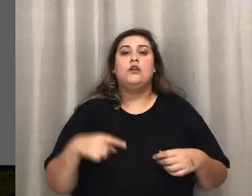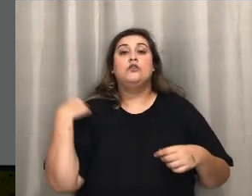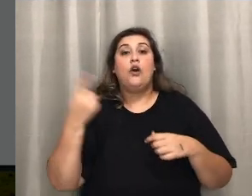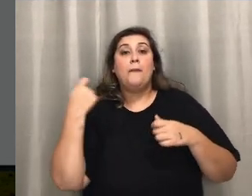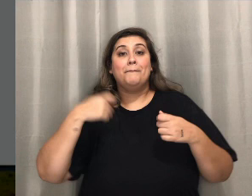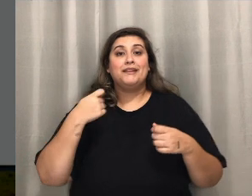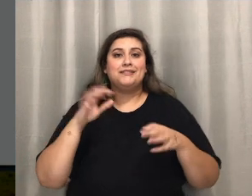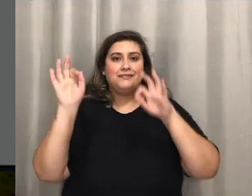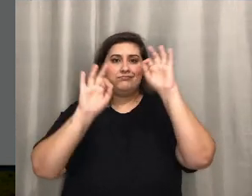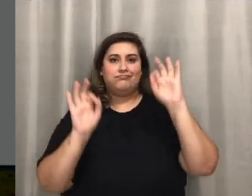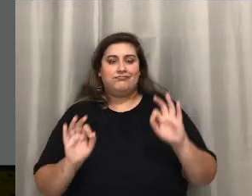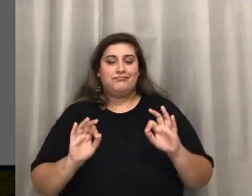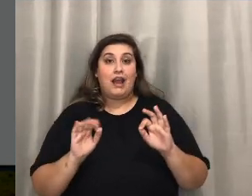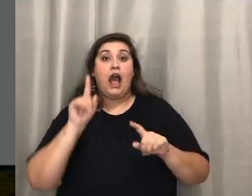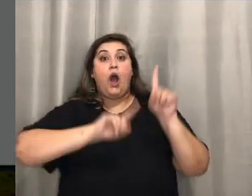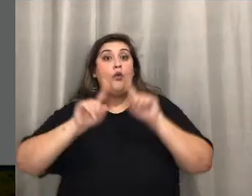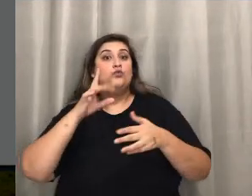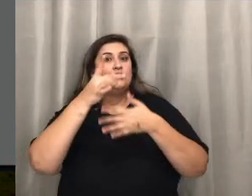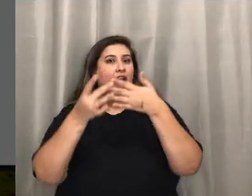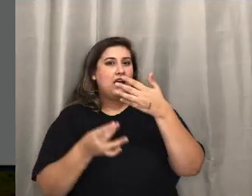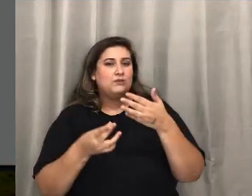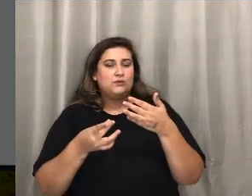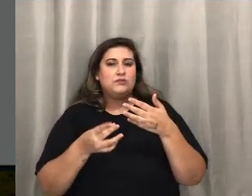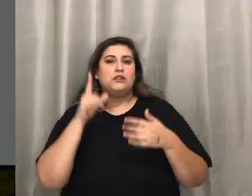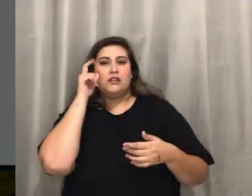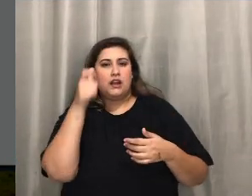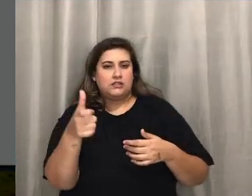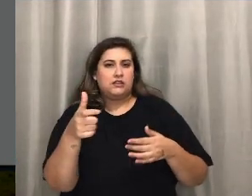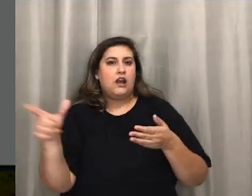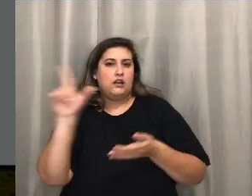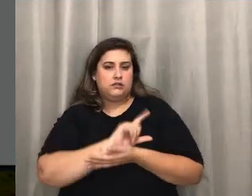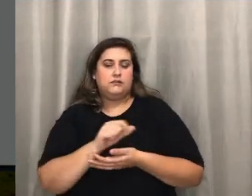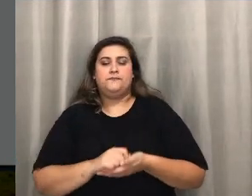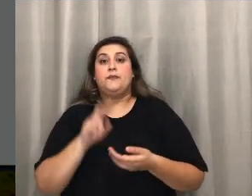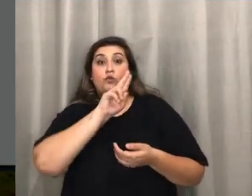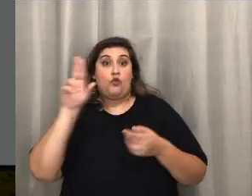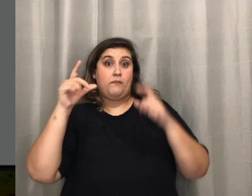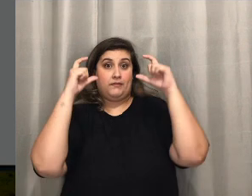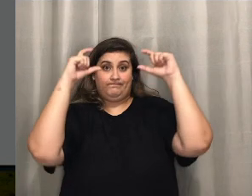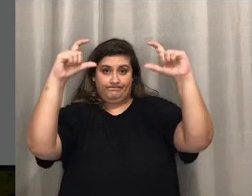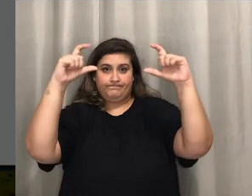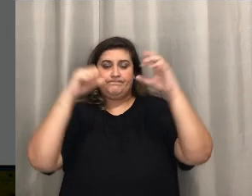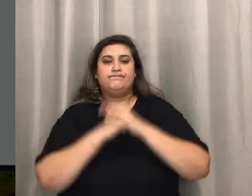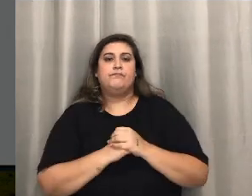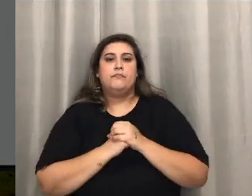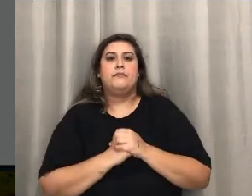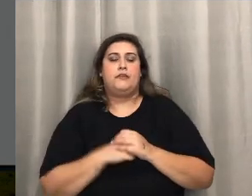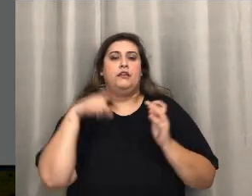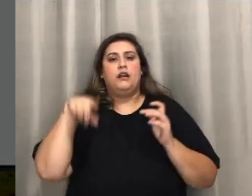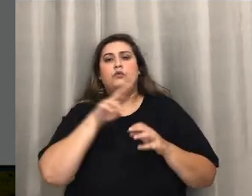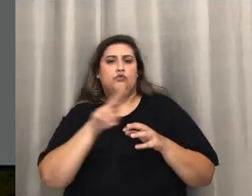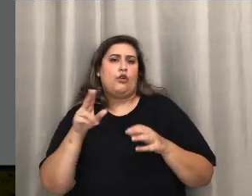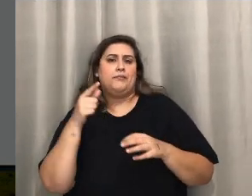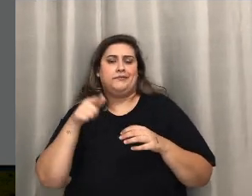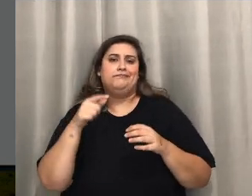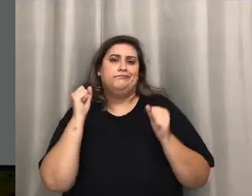várias plataformas de escutas adicionais, nós precisamos preencher alguns dados que são interessantes. O nome